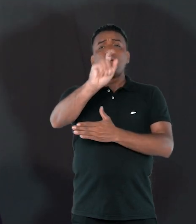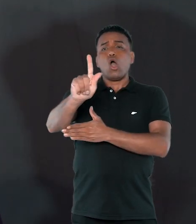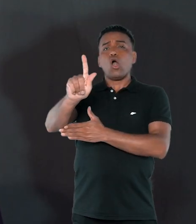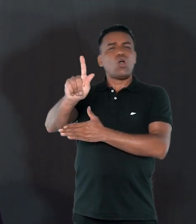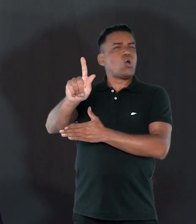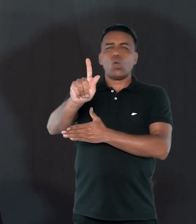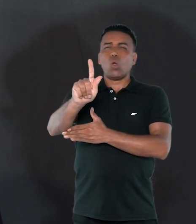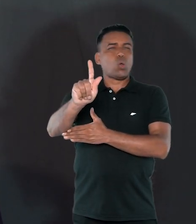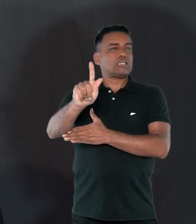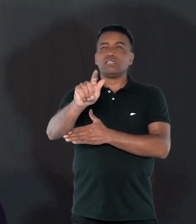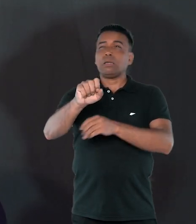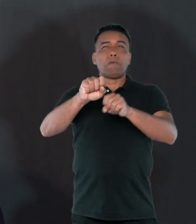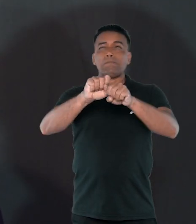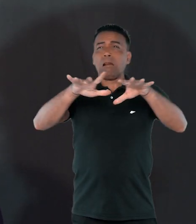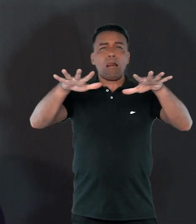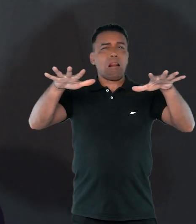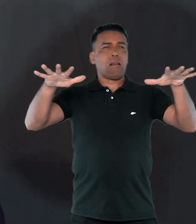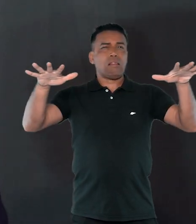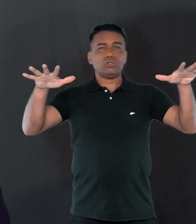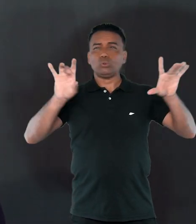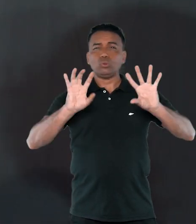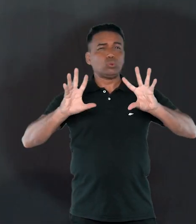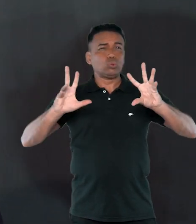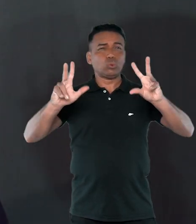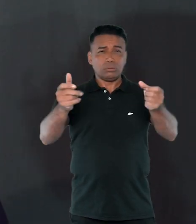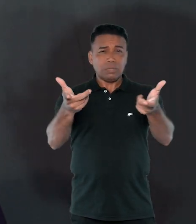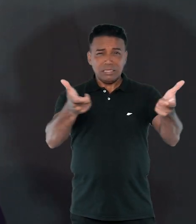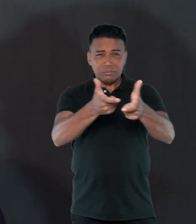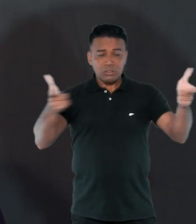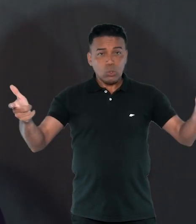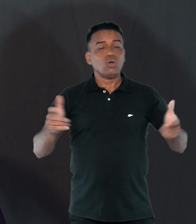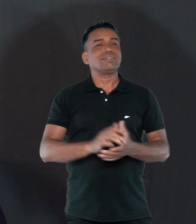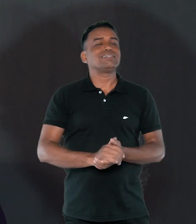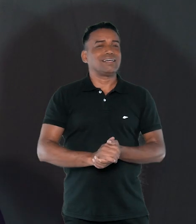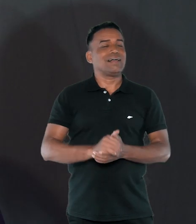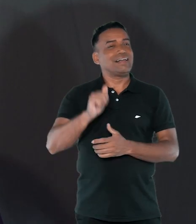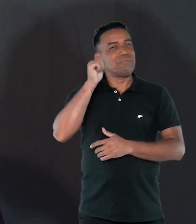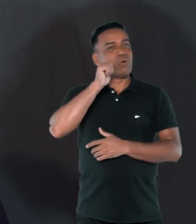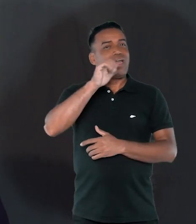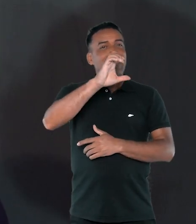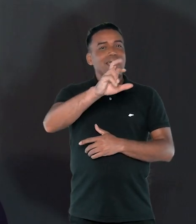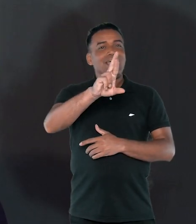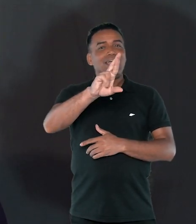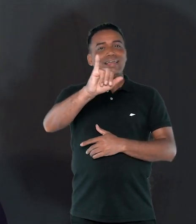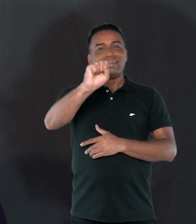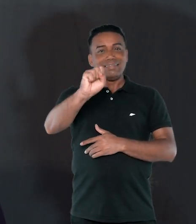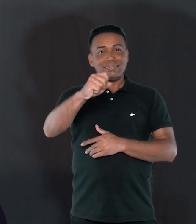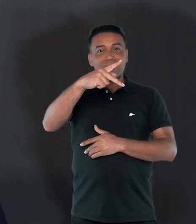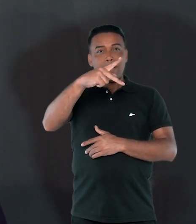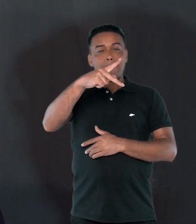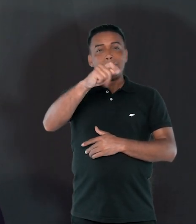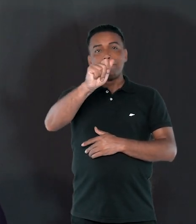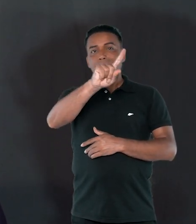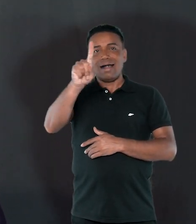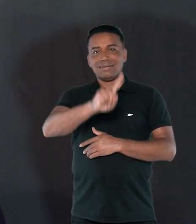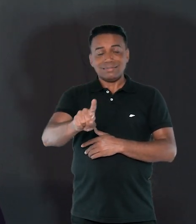em voga. Né, a Cris Paz, né, não, né, a Cris Guerra, né, a atual Cris Paz, ela não perde o Guerra. Ela estava